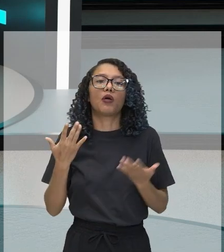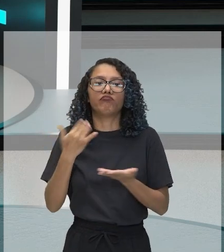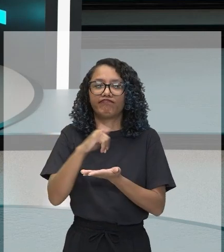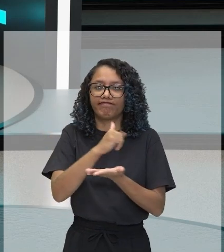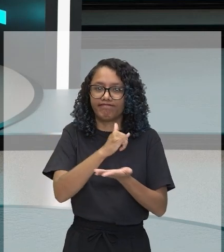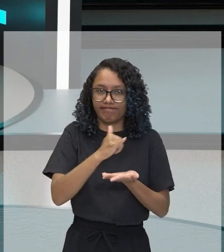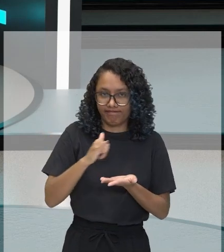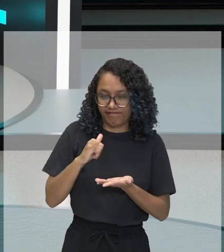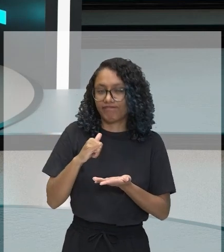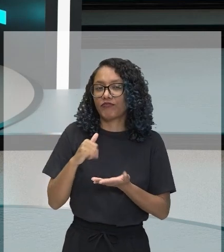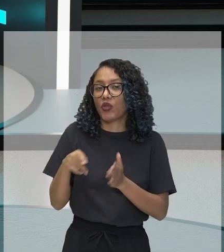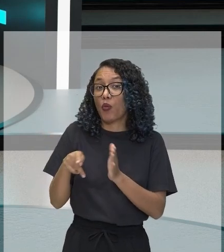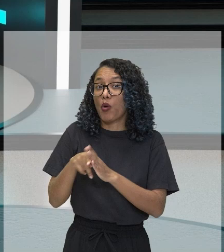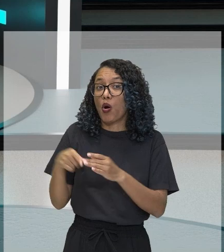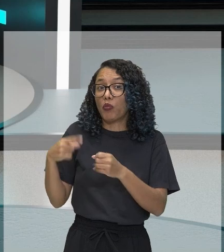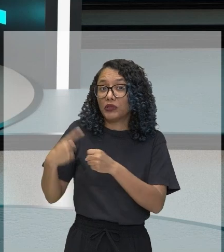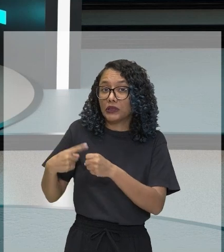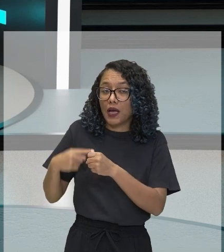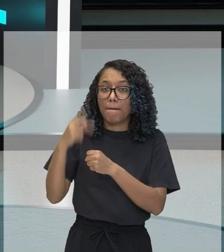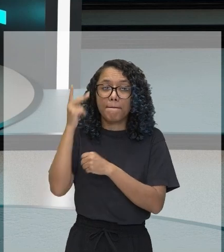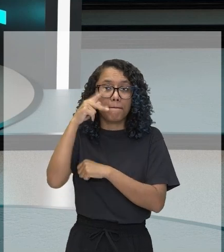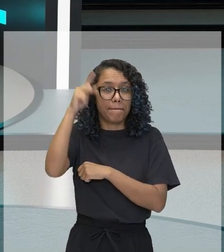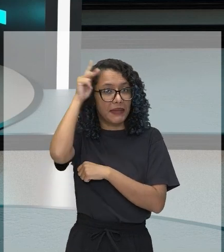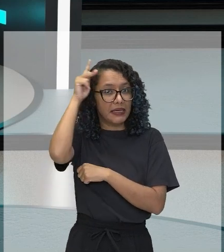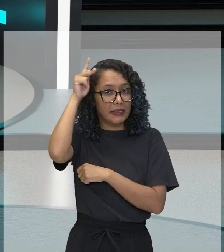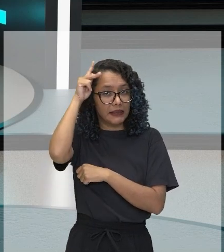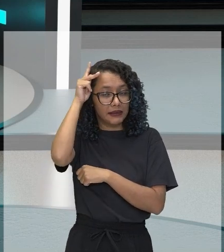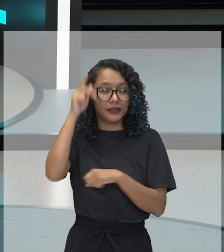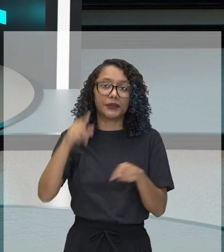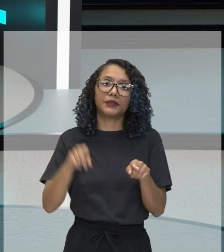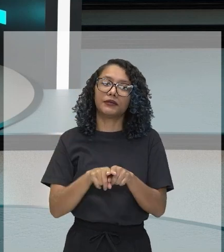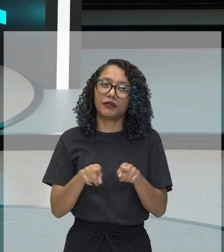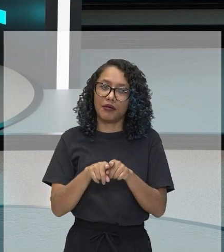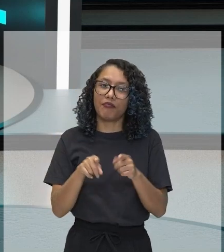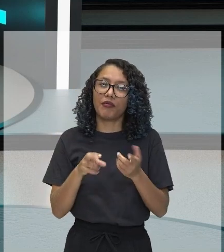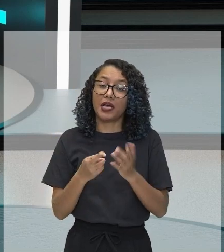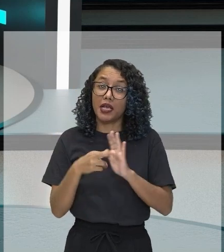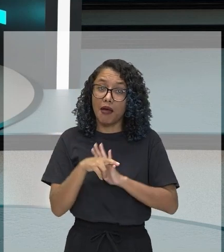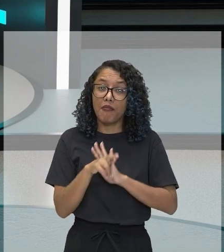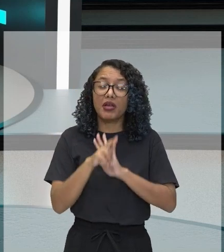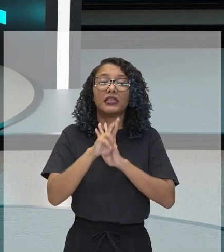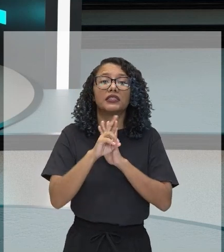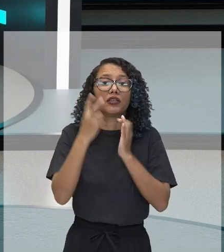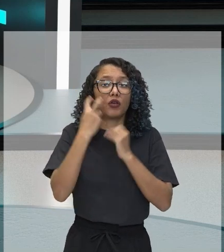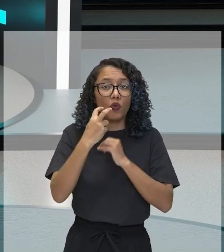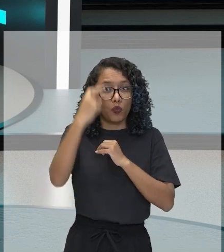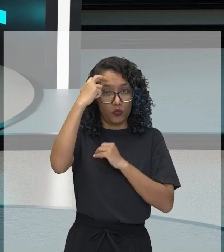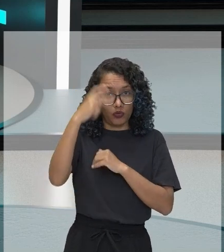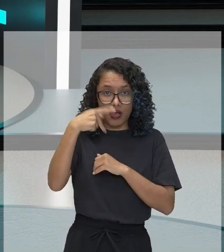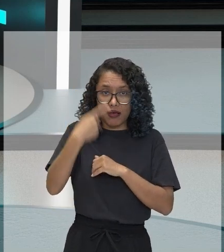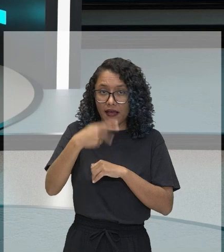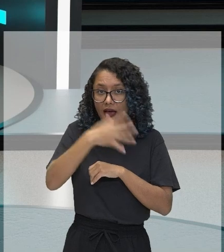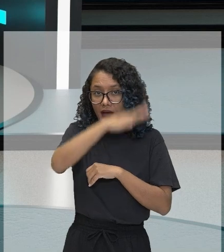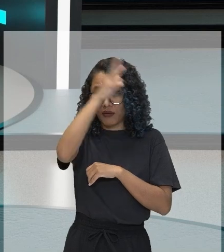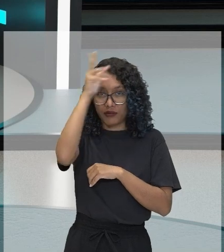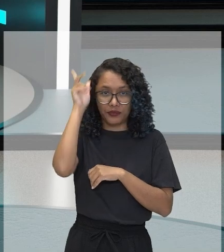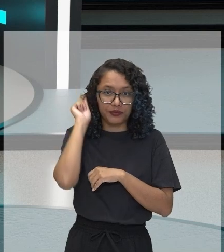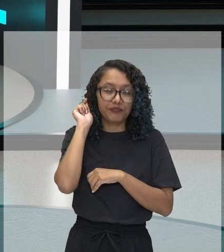de Parintins, que também representa a dança, a cultura daqui do Amazonas.